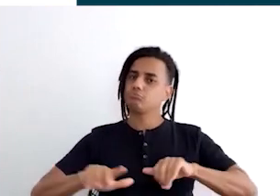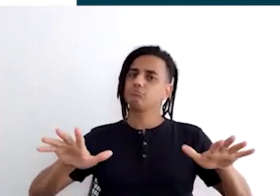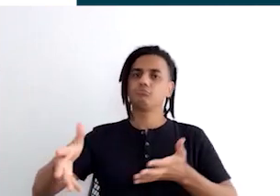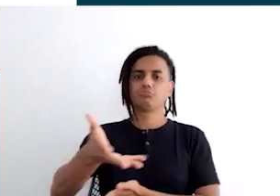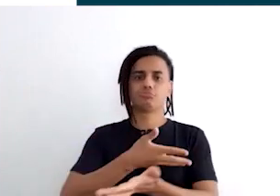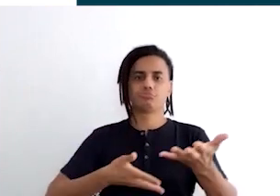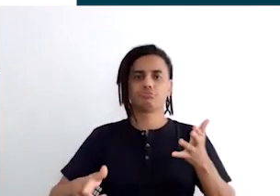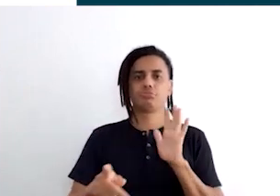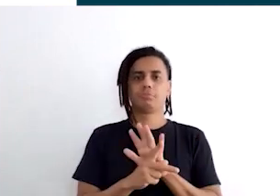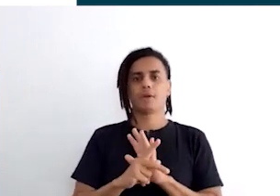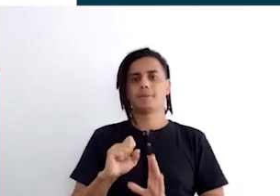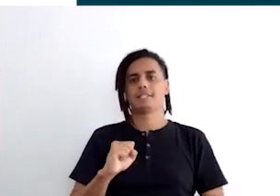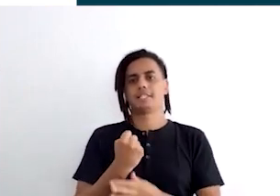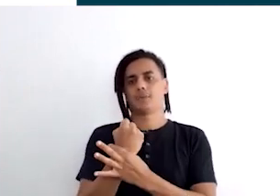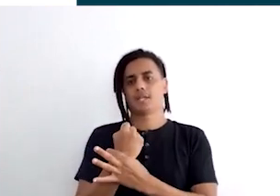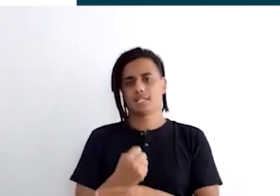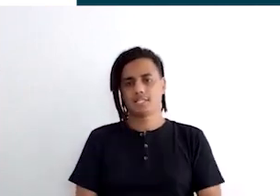segurança.